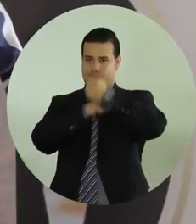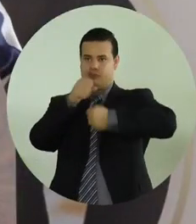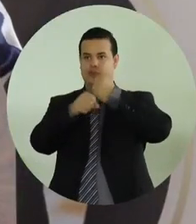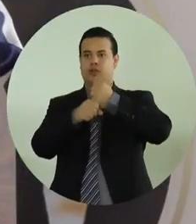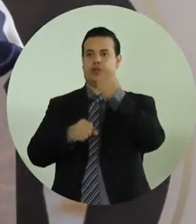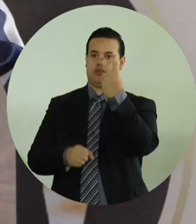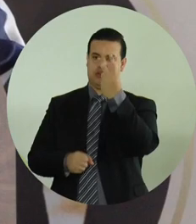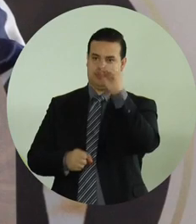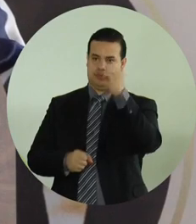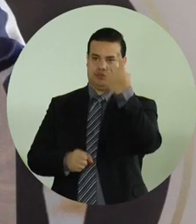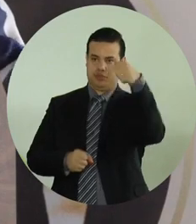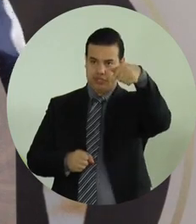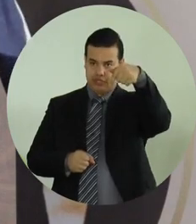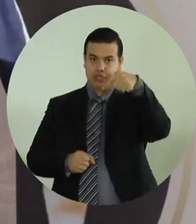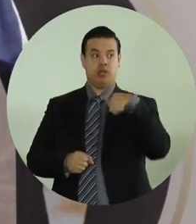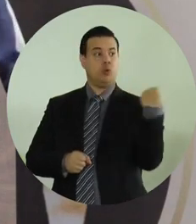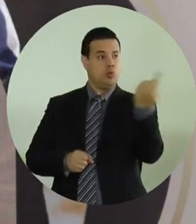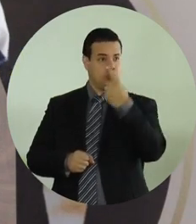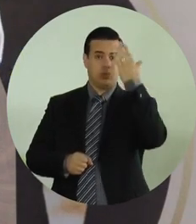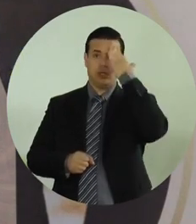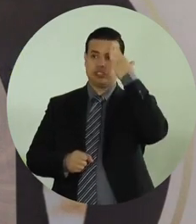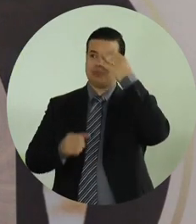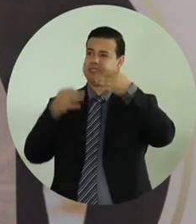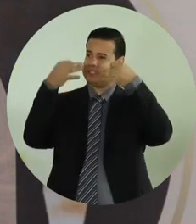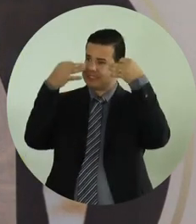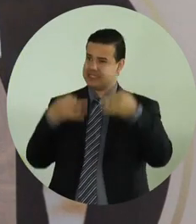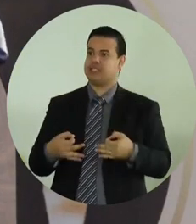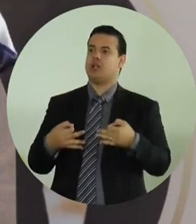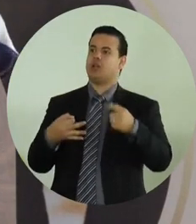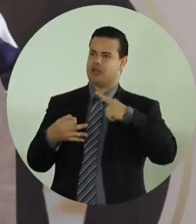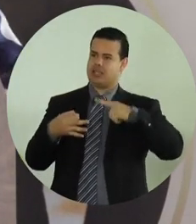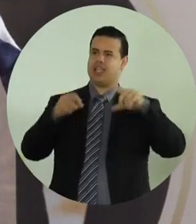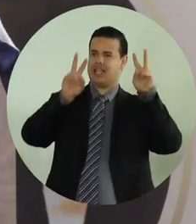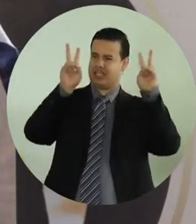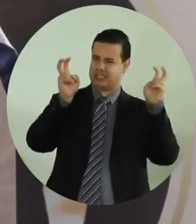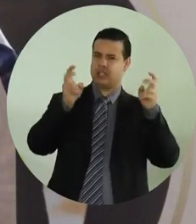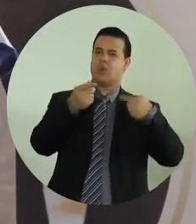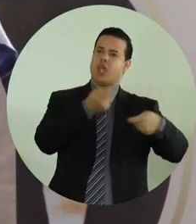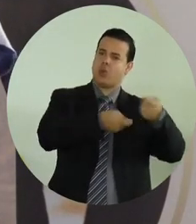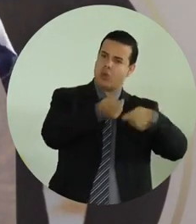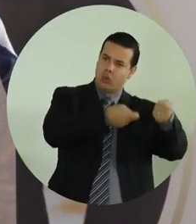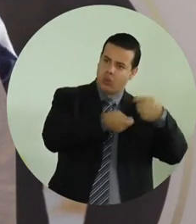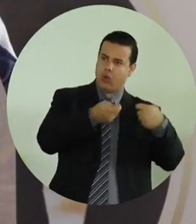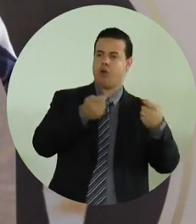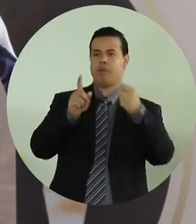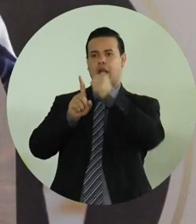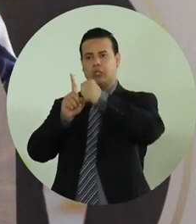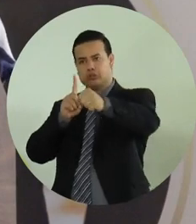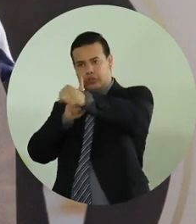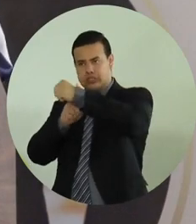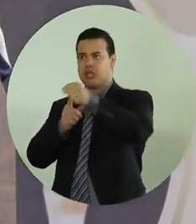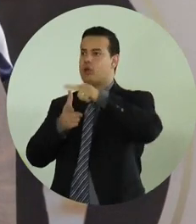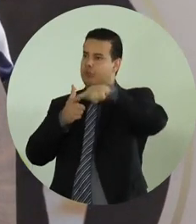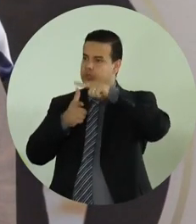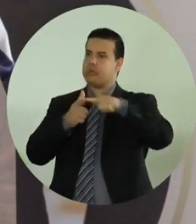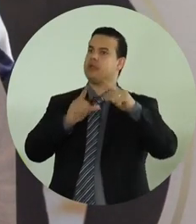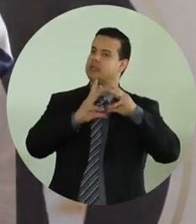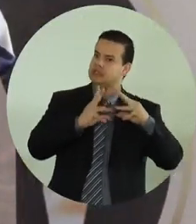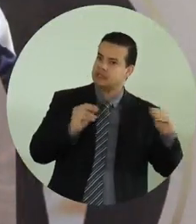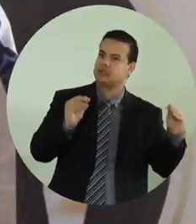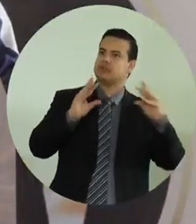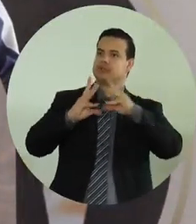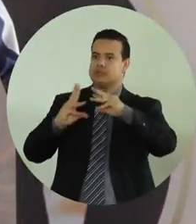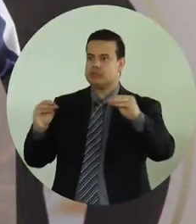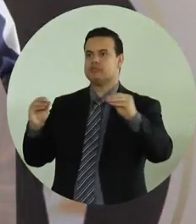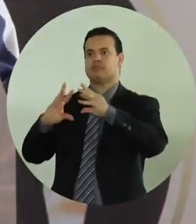a certeza de que muitas das questões econômicas e sociais estão sendo superadas e que, acima de tudo, é